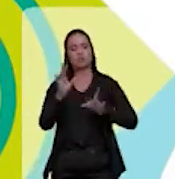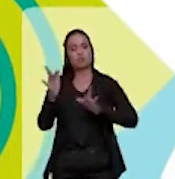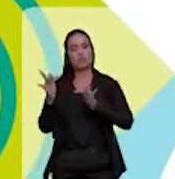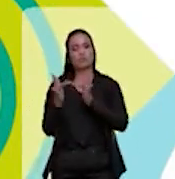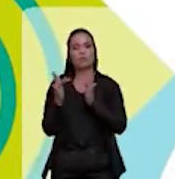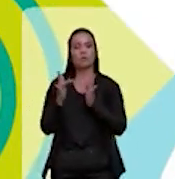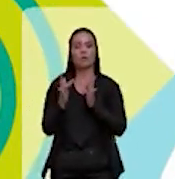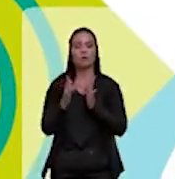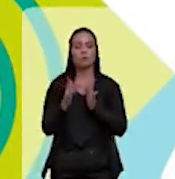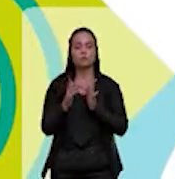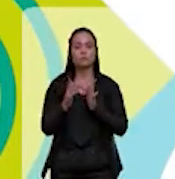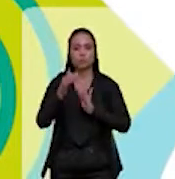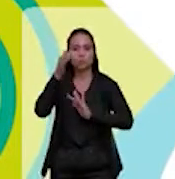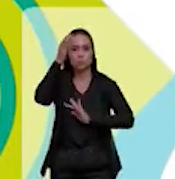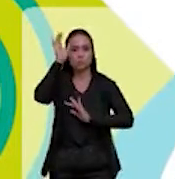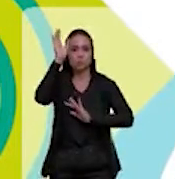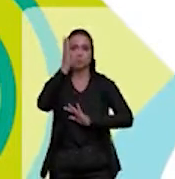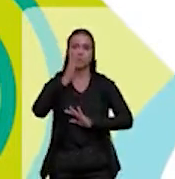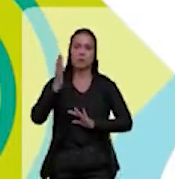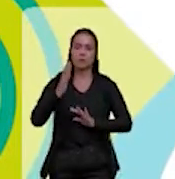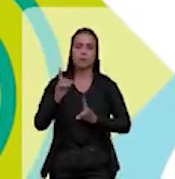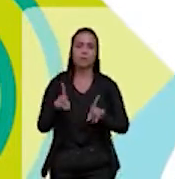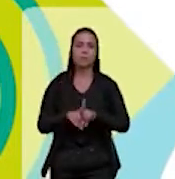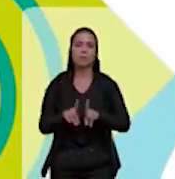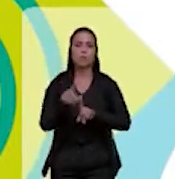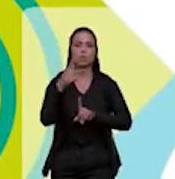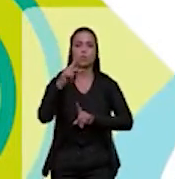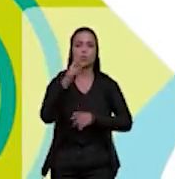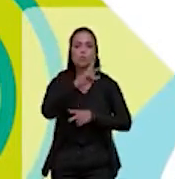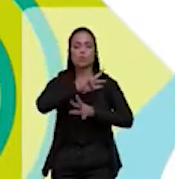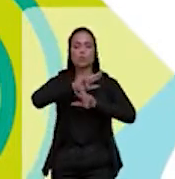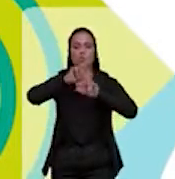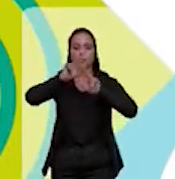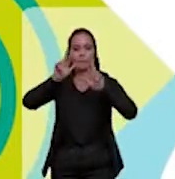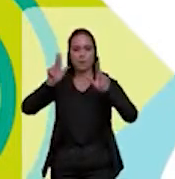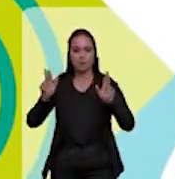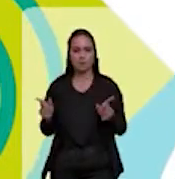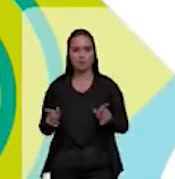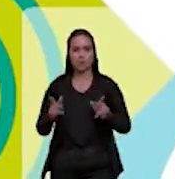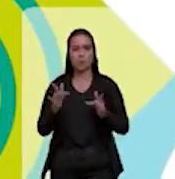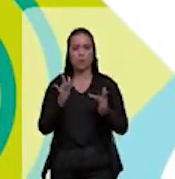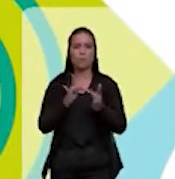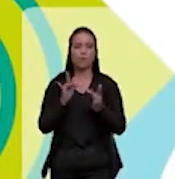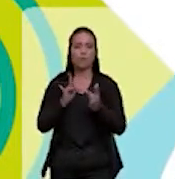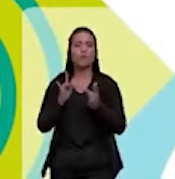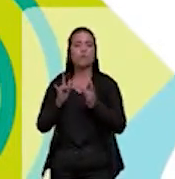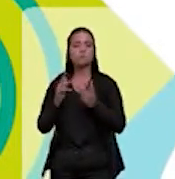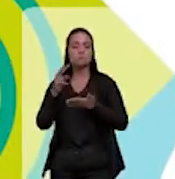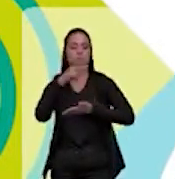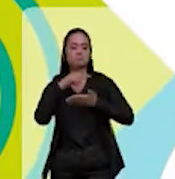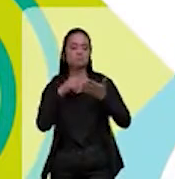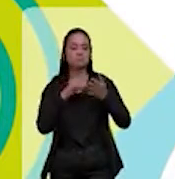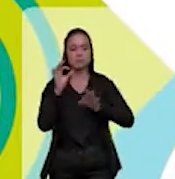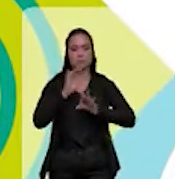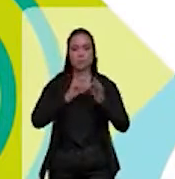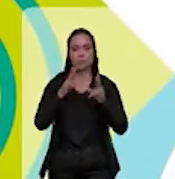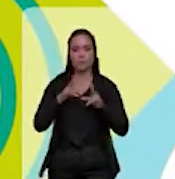atrasos da identidade cultural brasileira e da sua diversidade o vínculo das obras a linhas de força